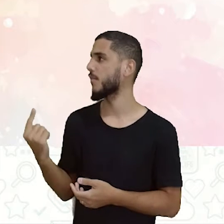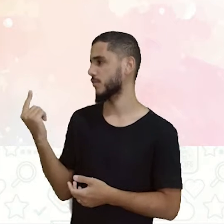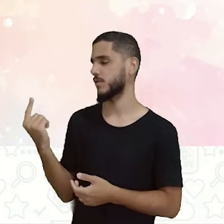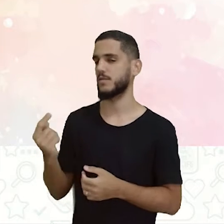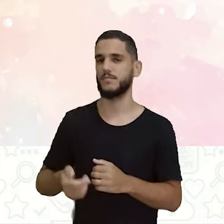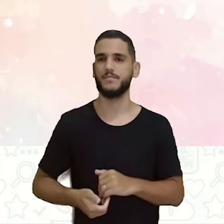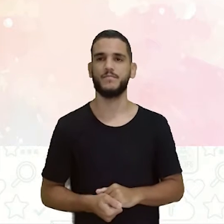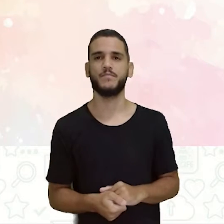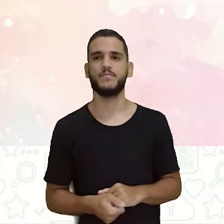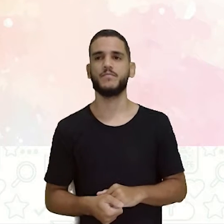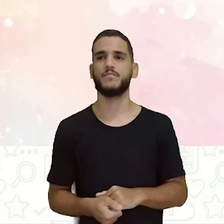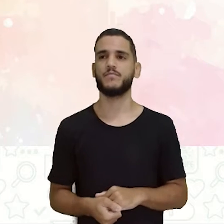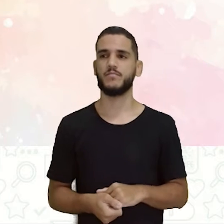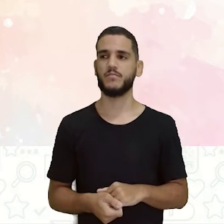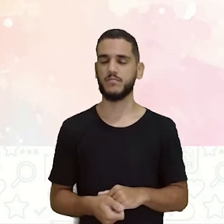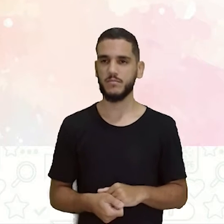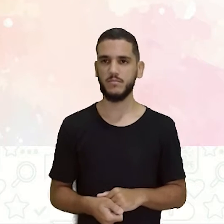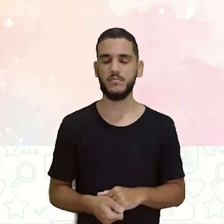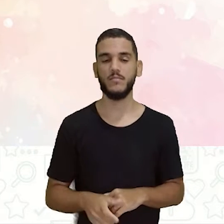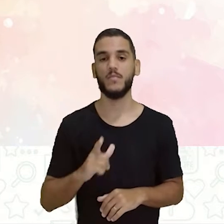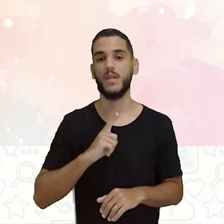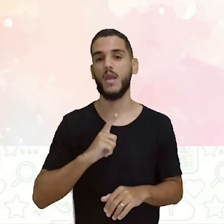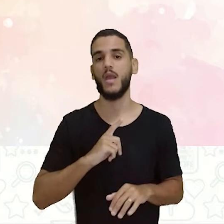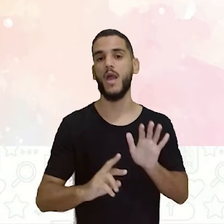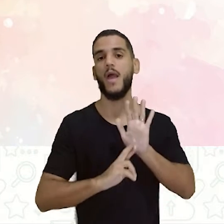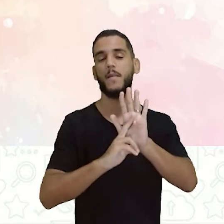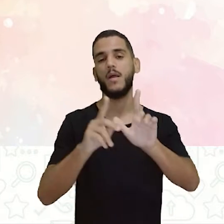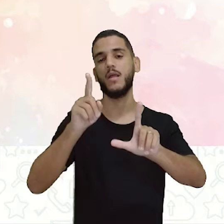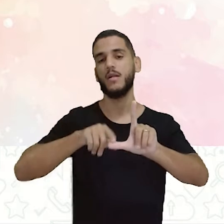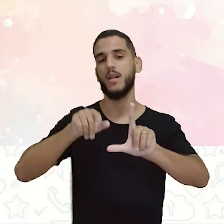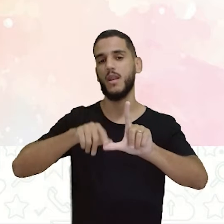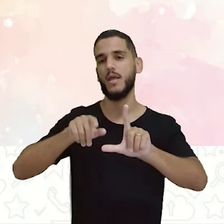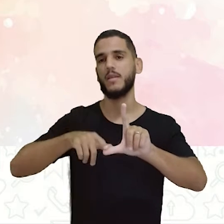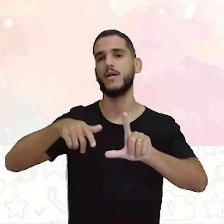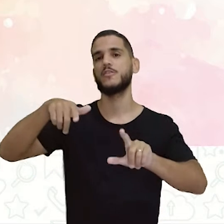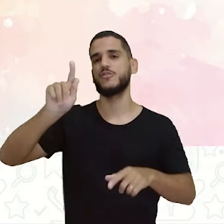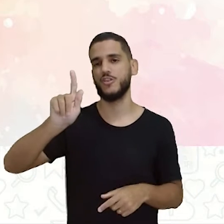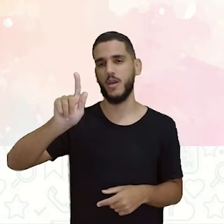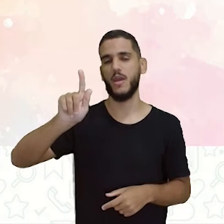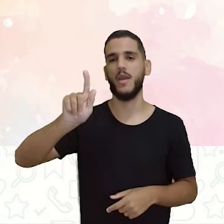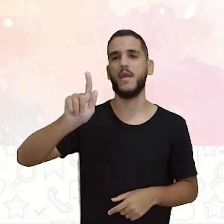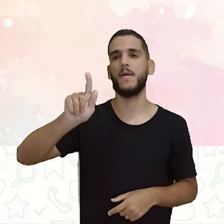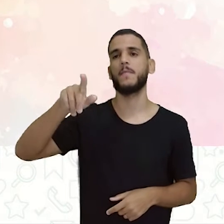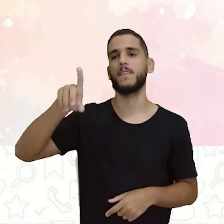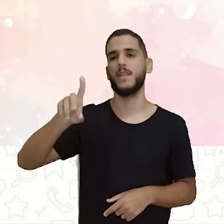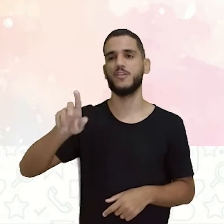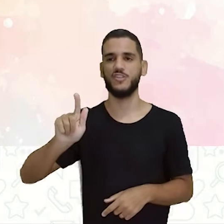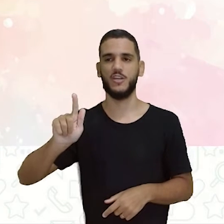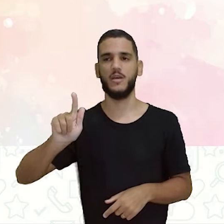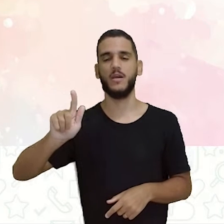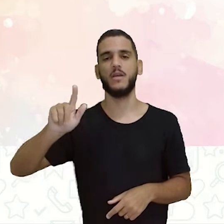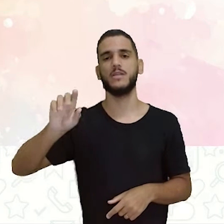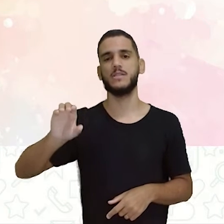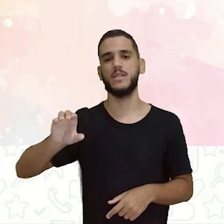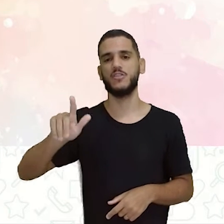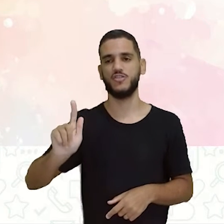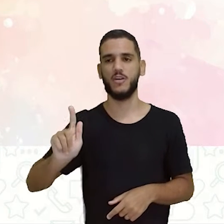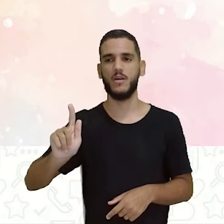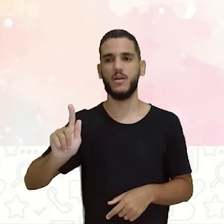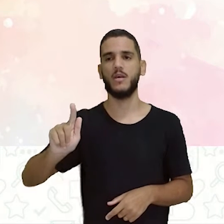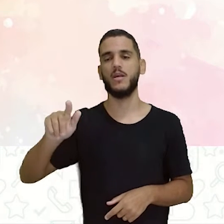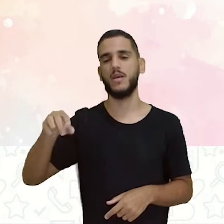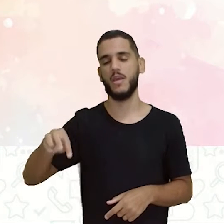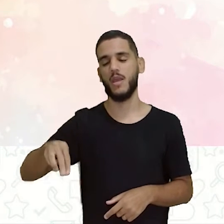grama, ela é representada pela letra G, o decigrama DG, centigrama